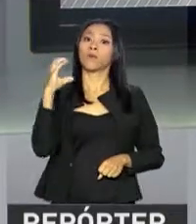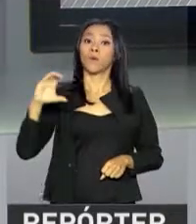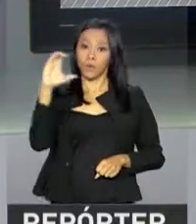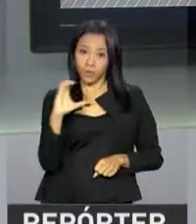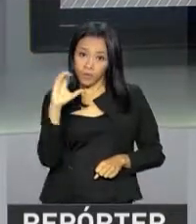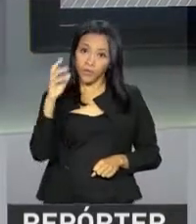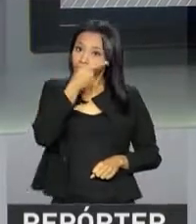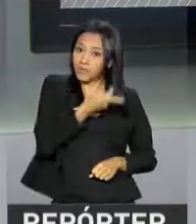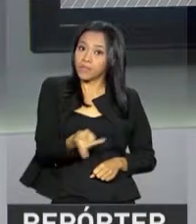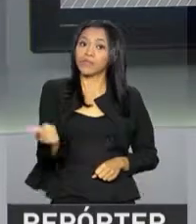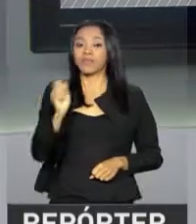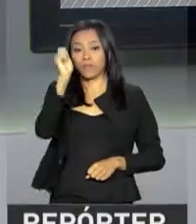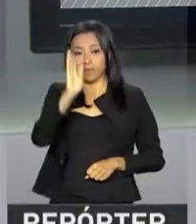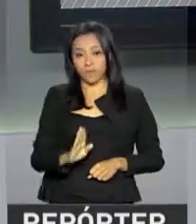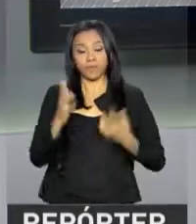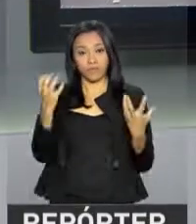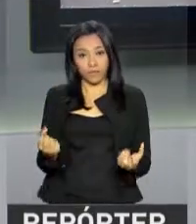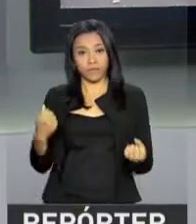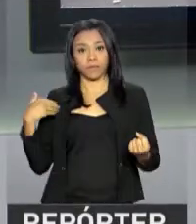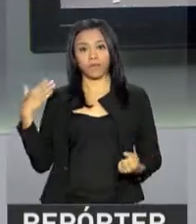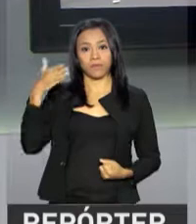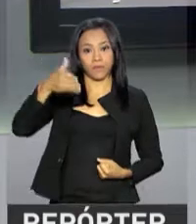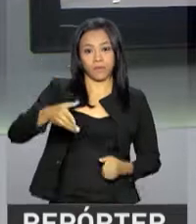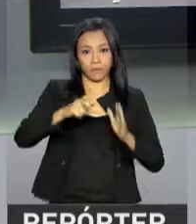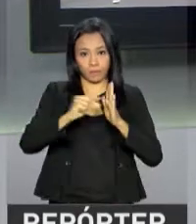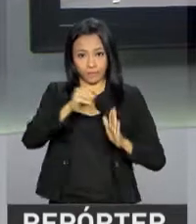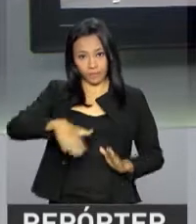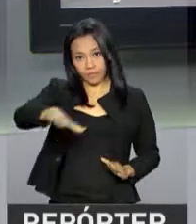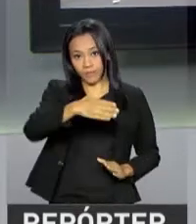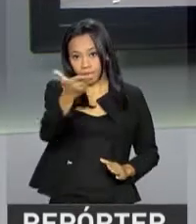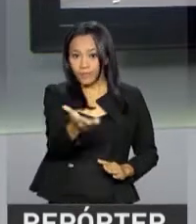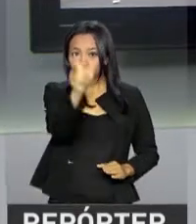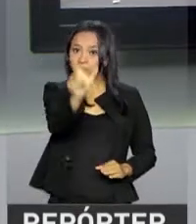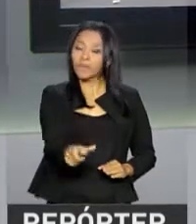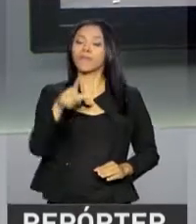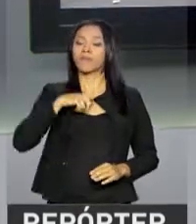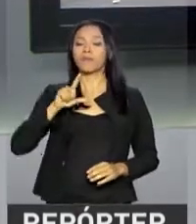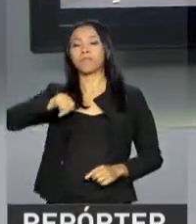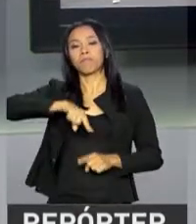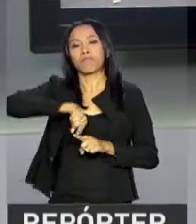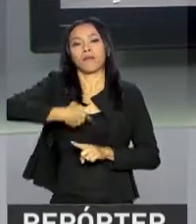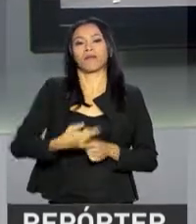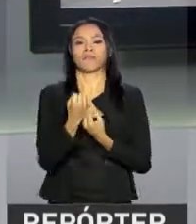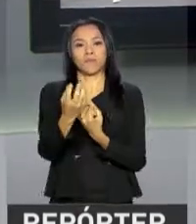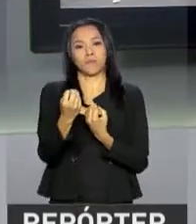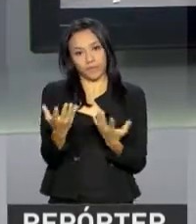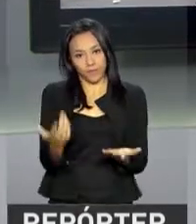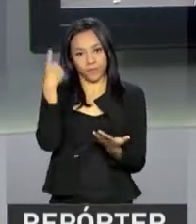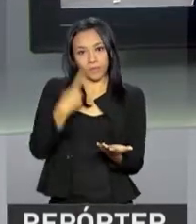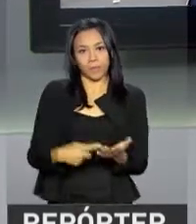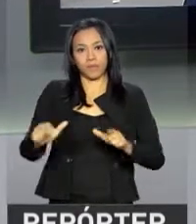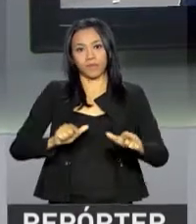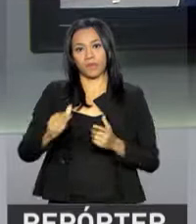brasil nós vamos direto ao palácio do planalto conversar ao vivo com repórter luana cara que tem outras informações da agência bom dia luana